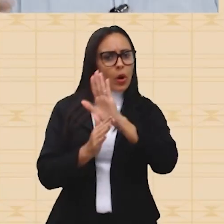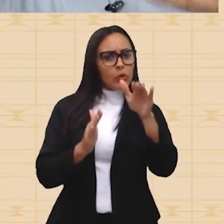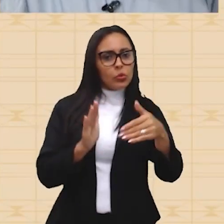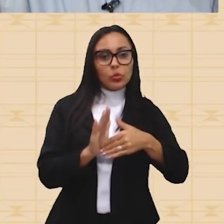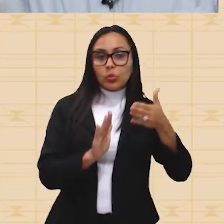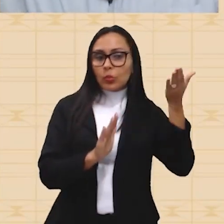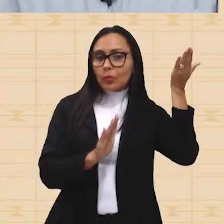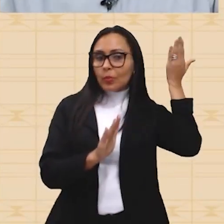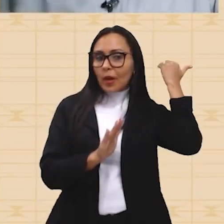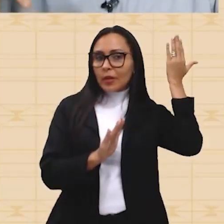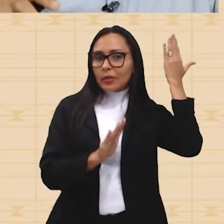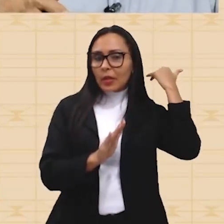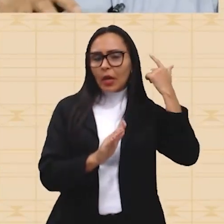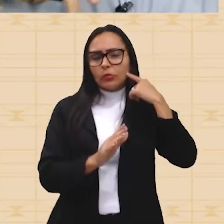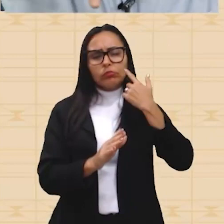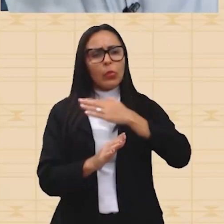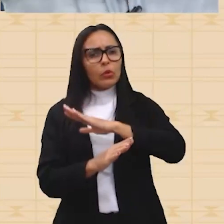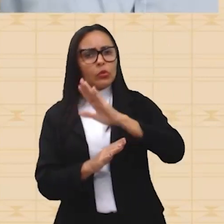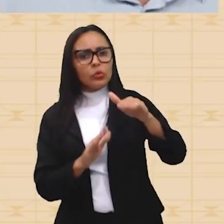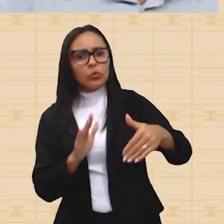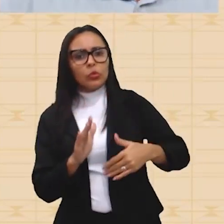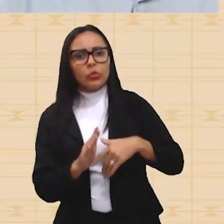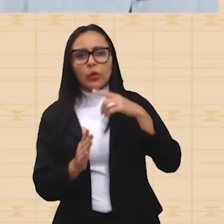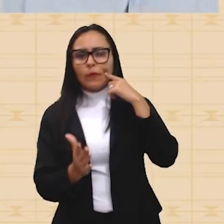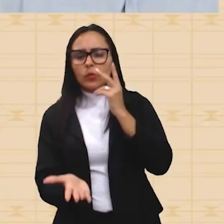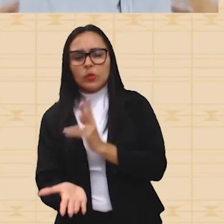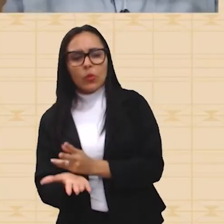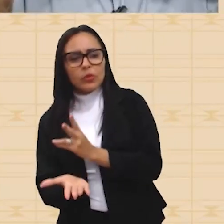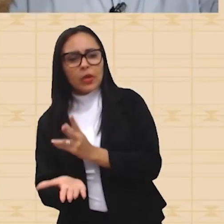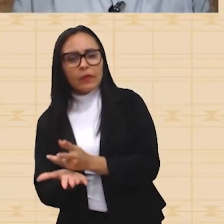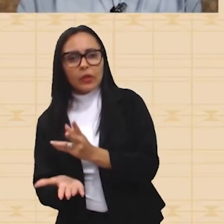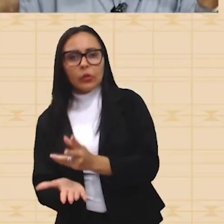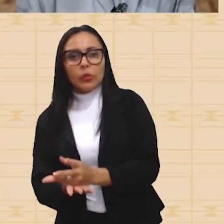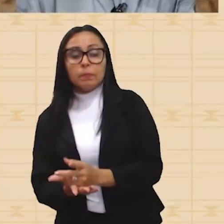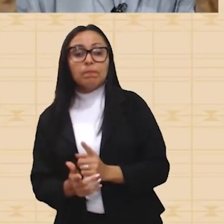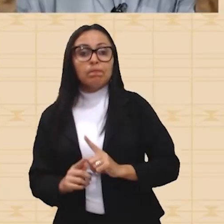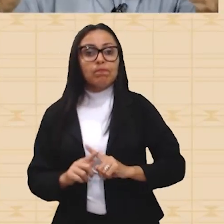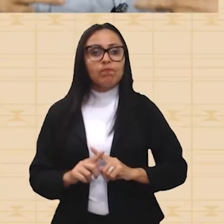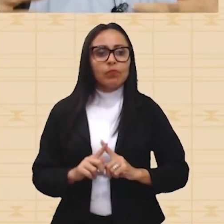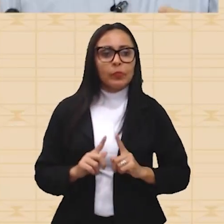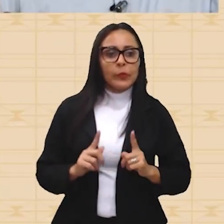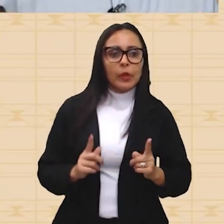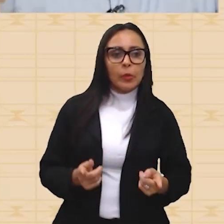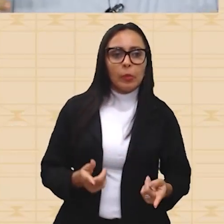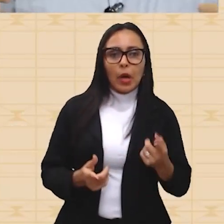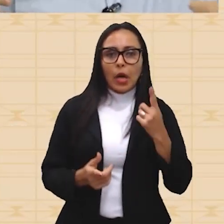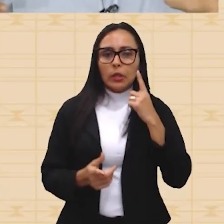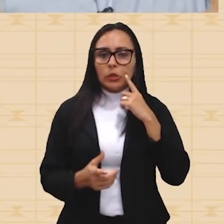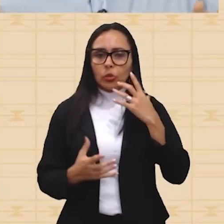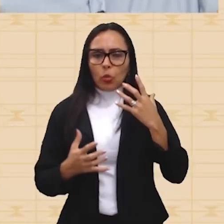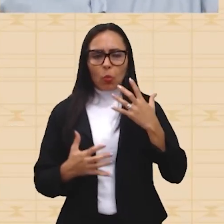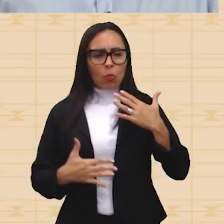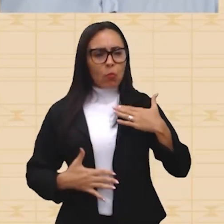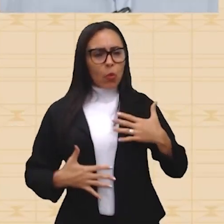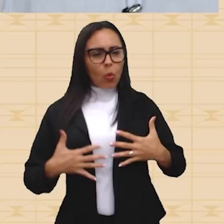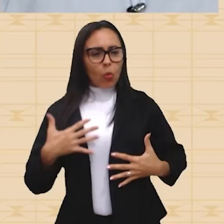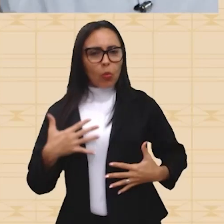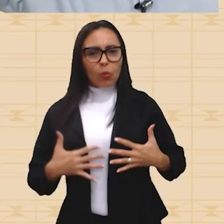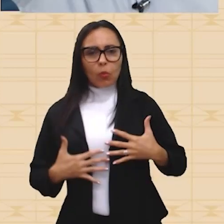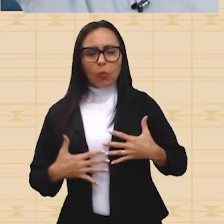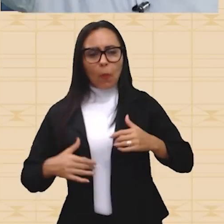passado, contrário a tudo aquilo que fosse conservadorismo, mas a cor, o